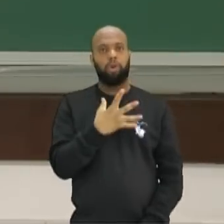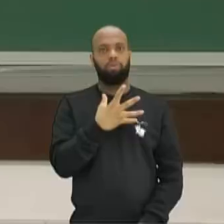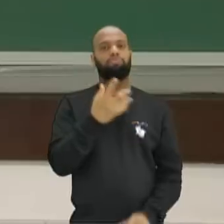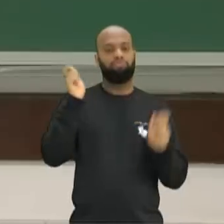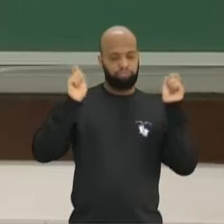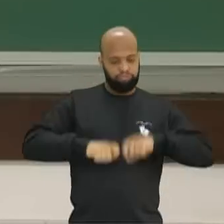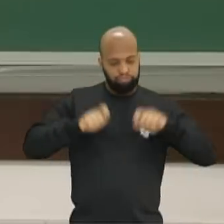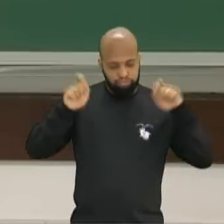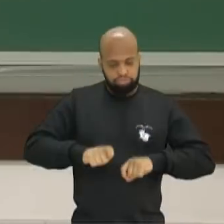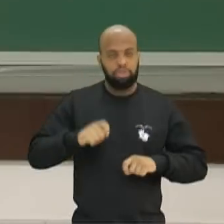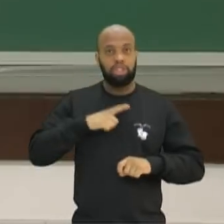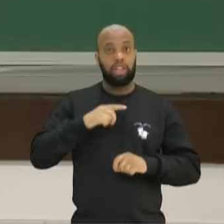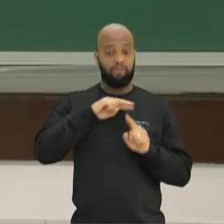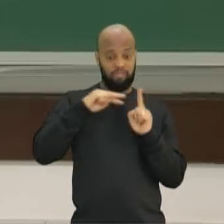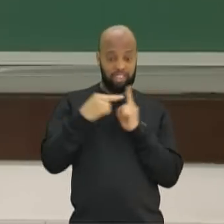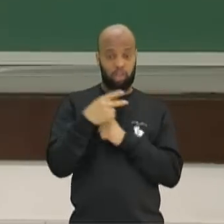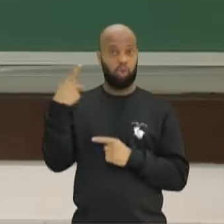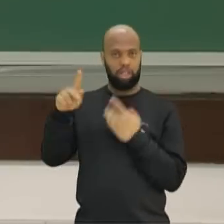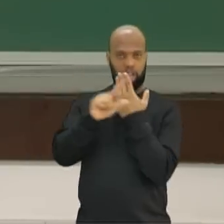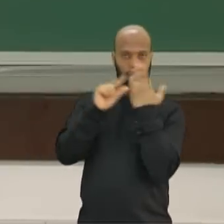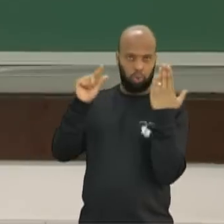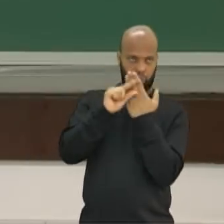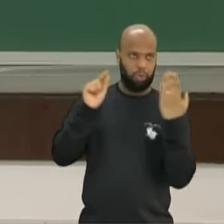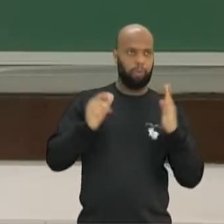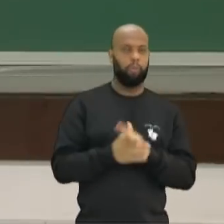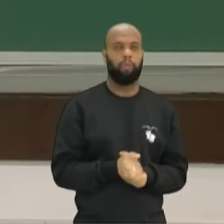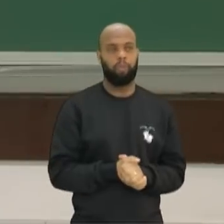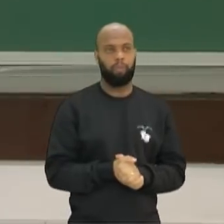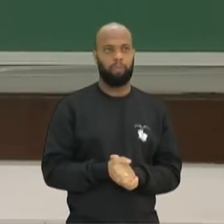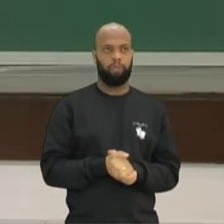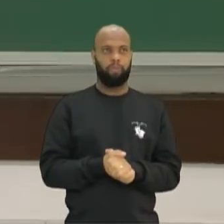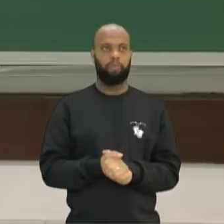possível. Tudo isso na visão do nosso autor.